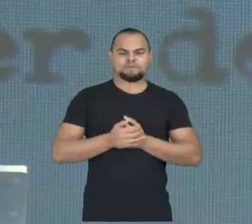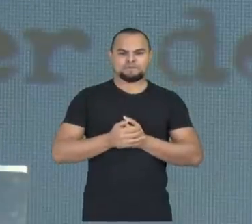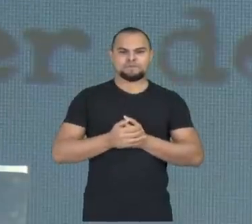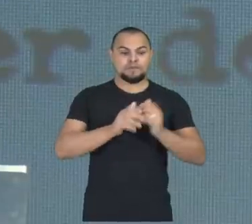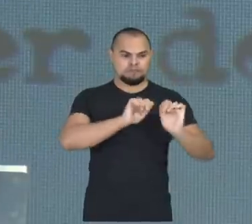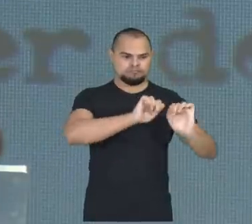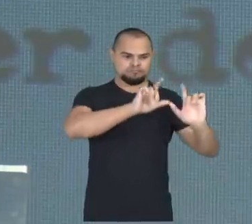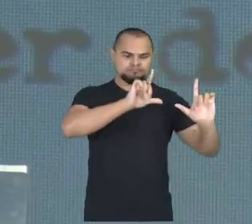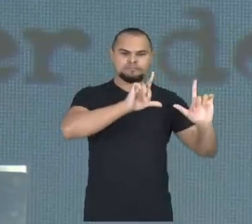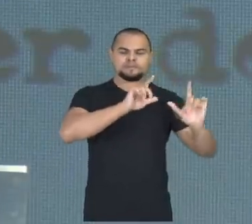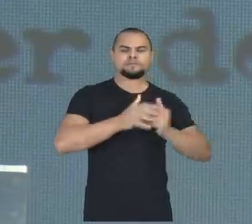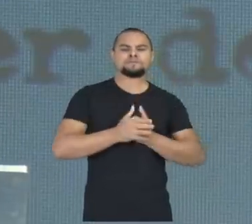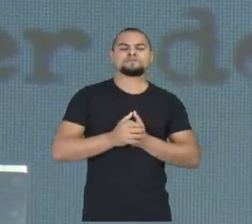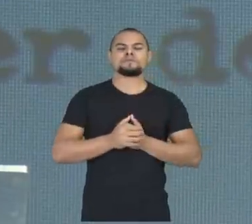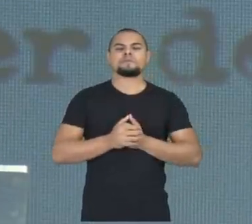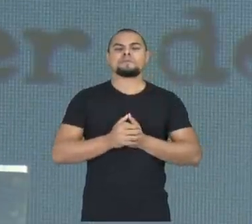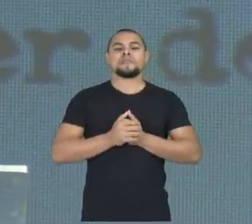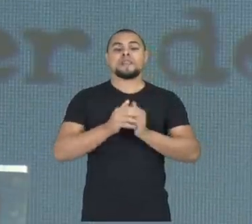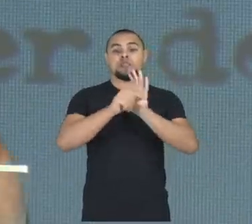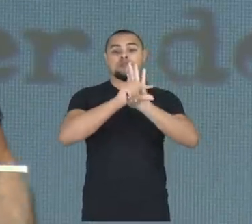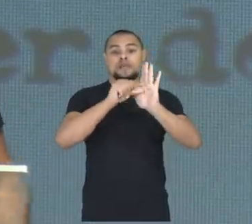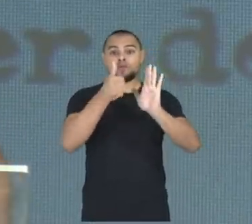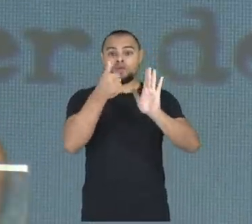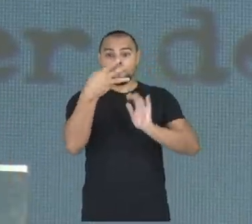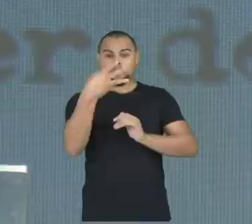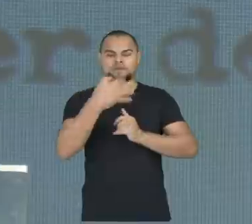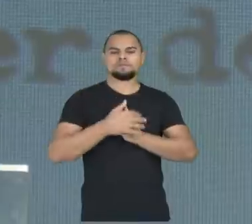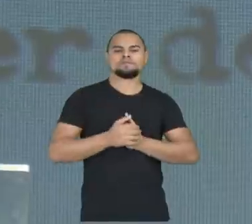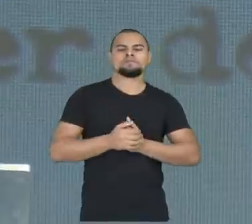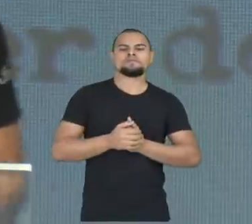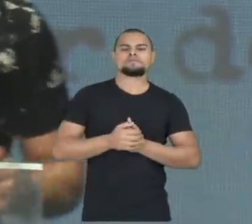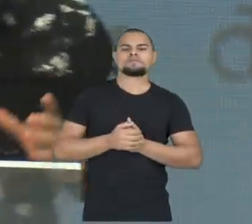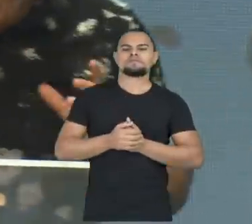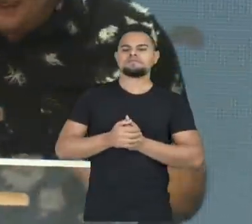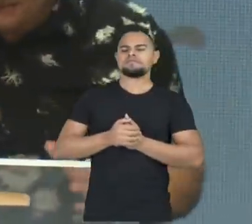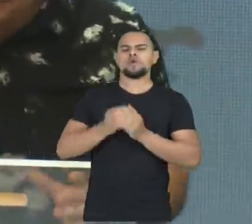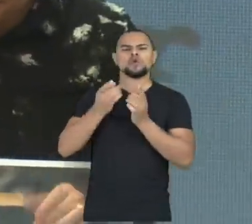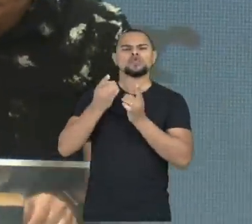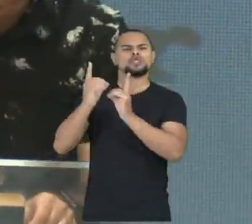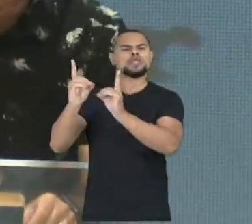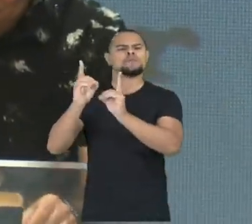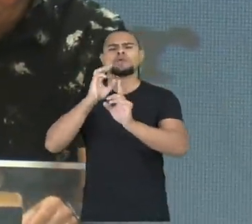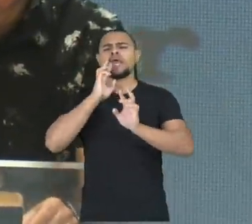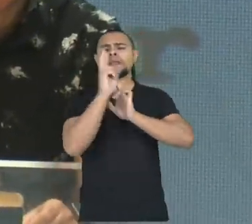está em casa ver, no verso 14 diz assim, eles responderam,